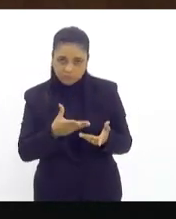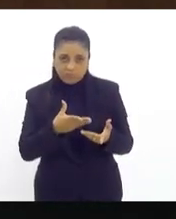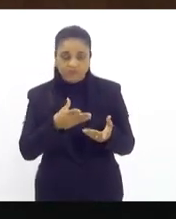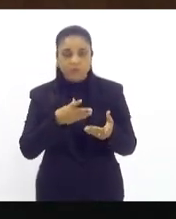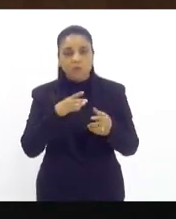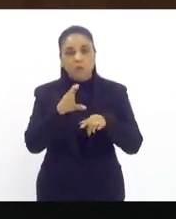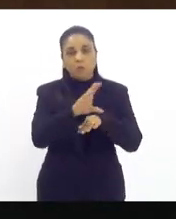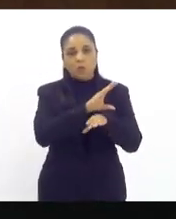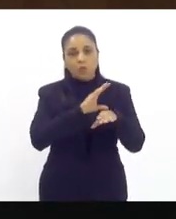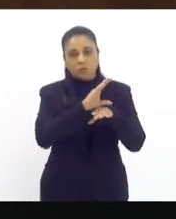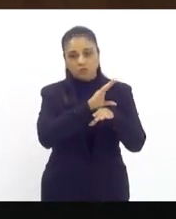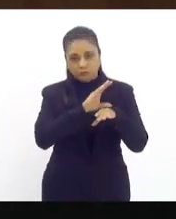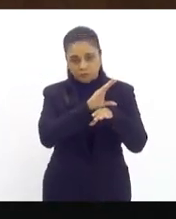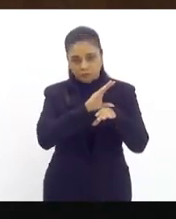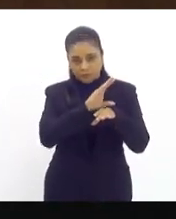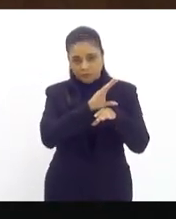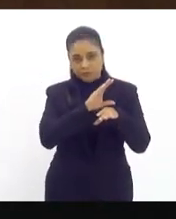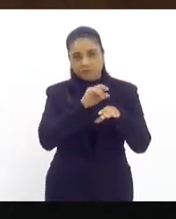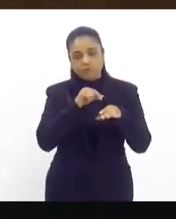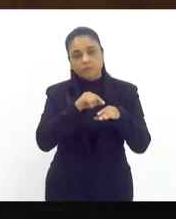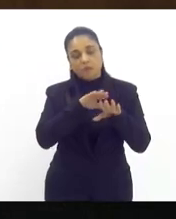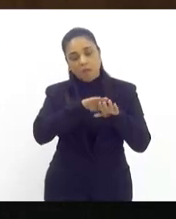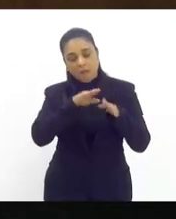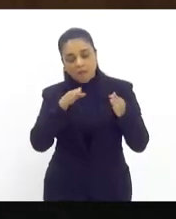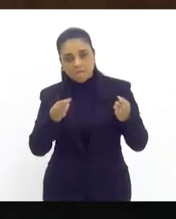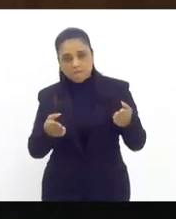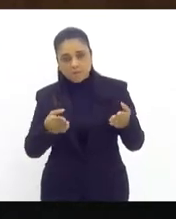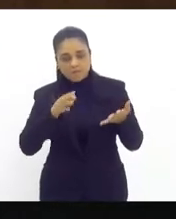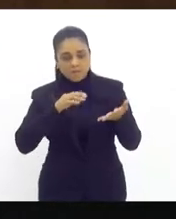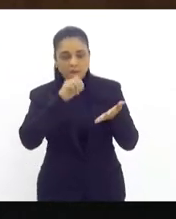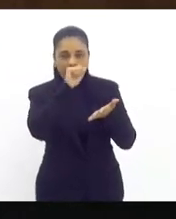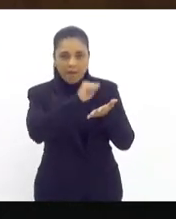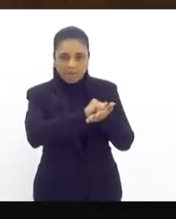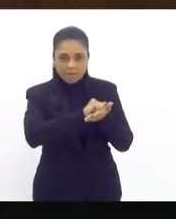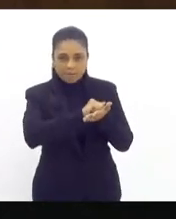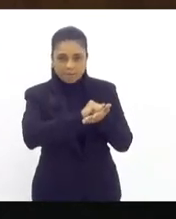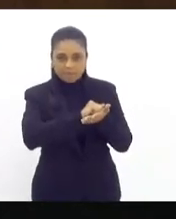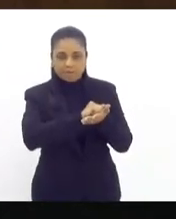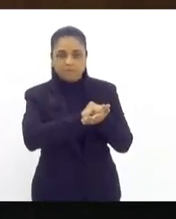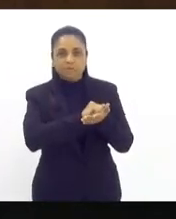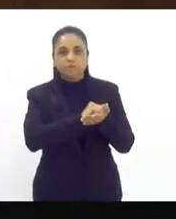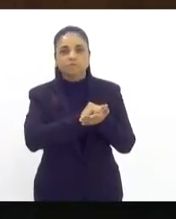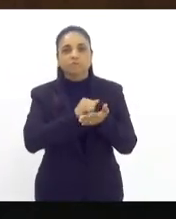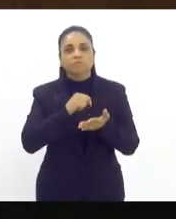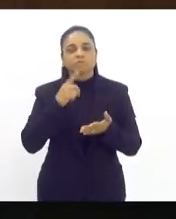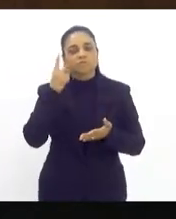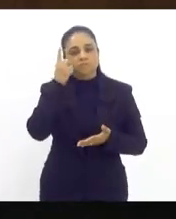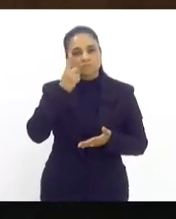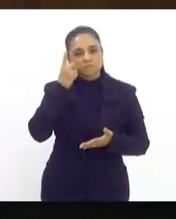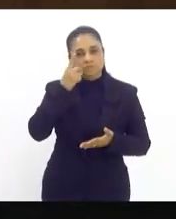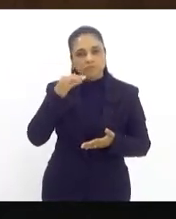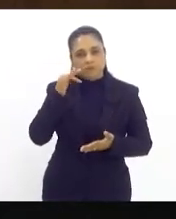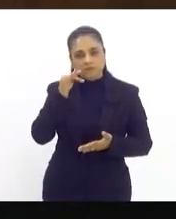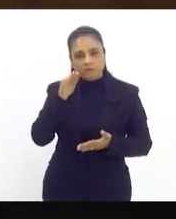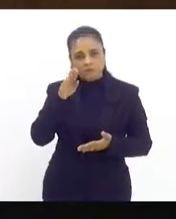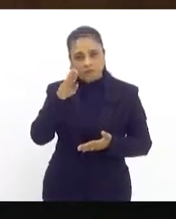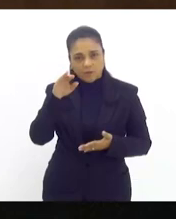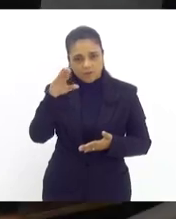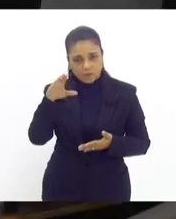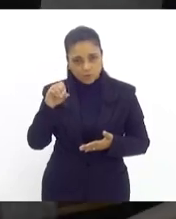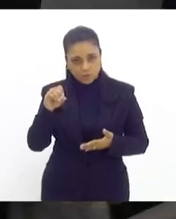constitucionalidade pedindo que a mesa diretora Anote a qual autoria para o deputado Fábio Silva também então apareceu pela personalidade